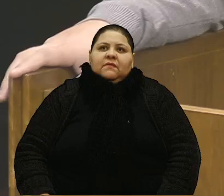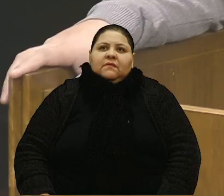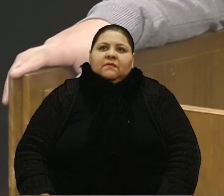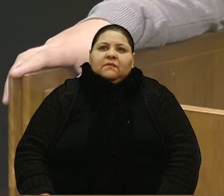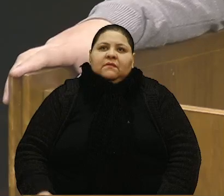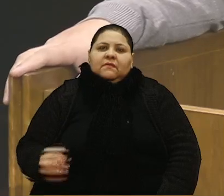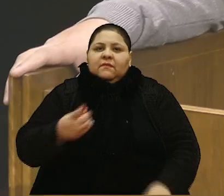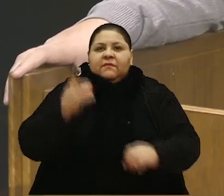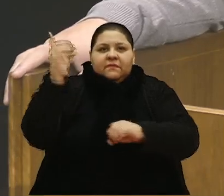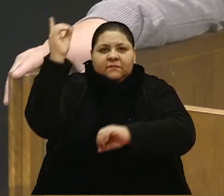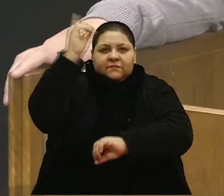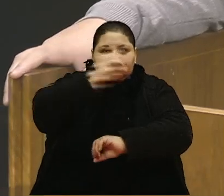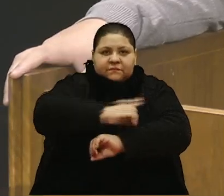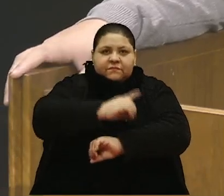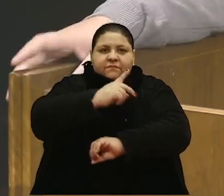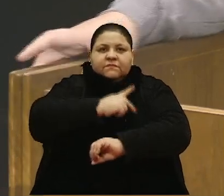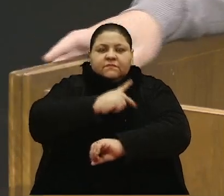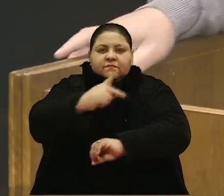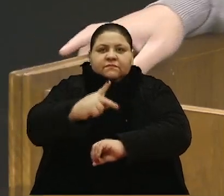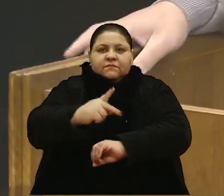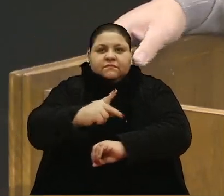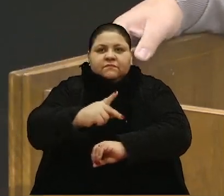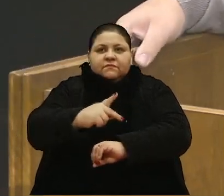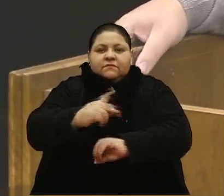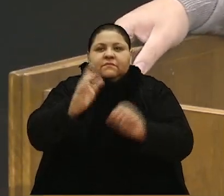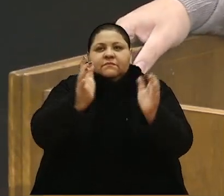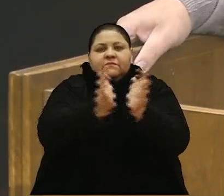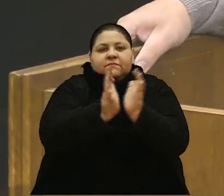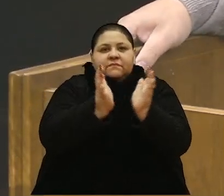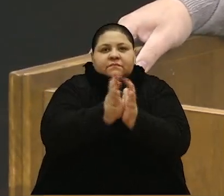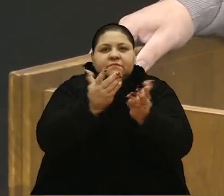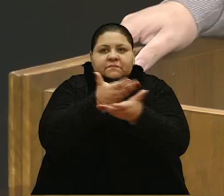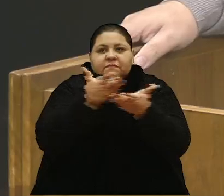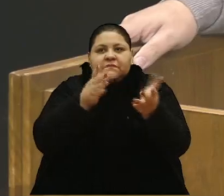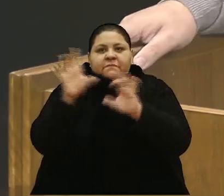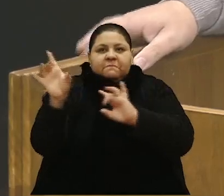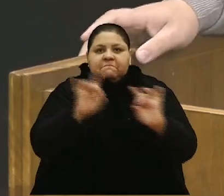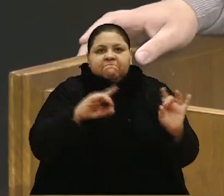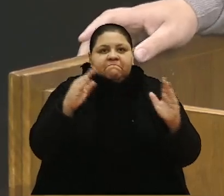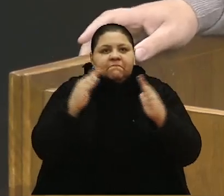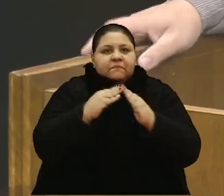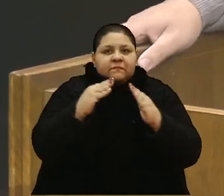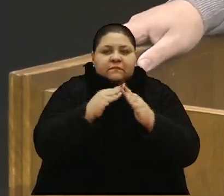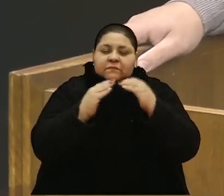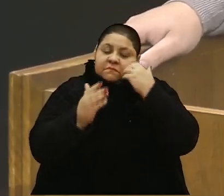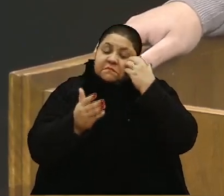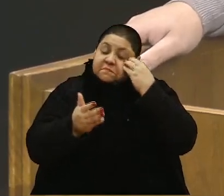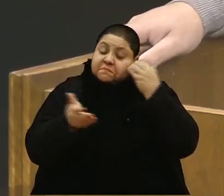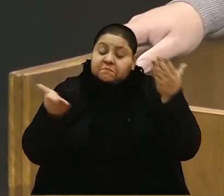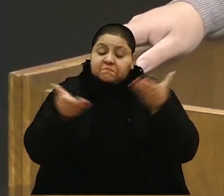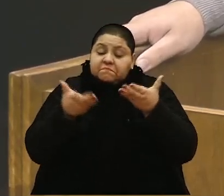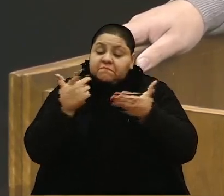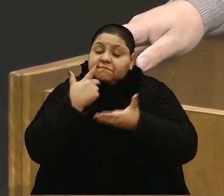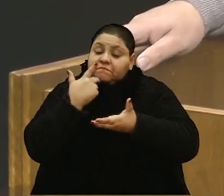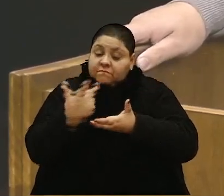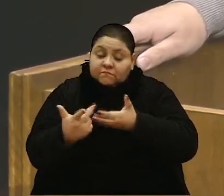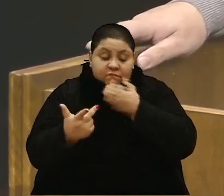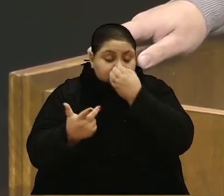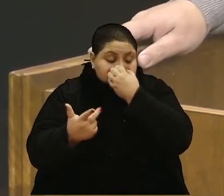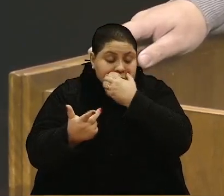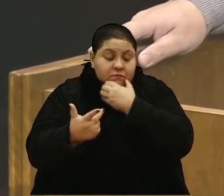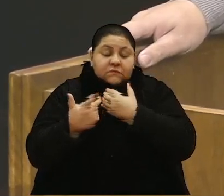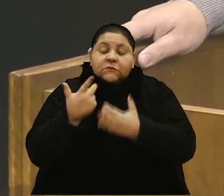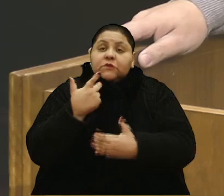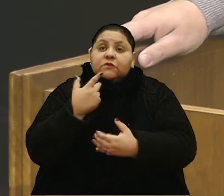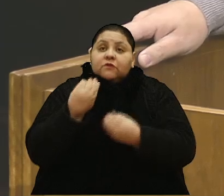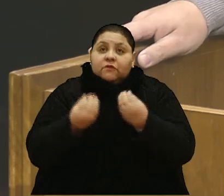Bom dia, presidente, mesa diretora, colegas, quem nos assiste de casa. Quero salientar o que falou aqui,